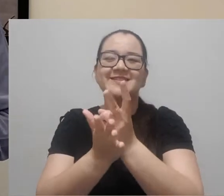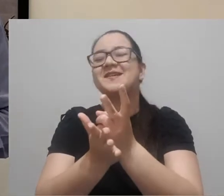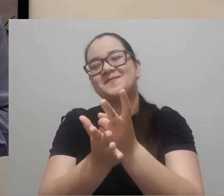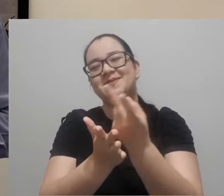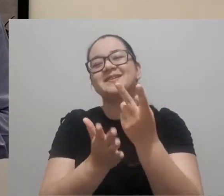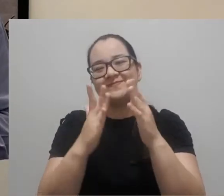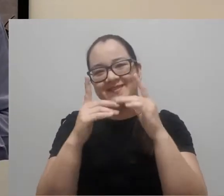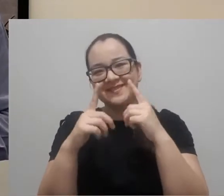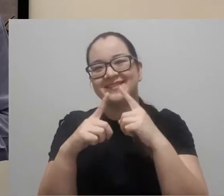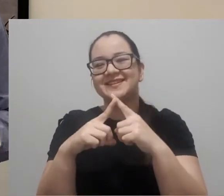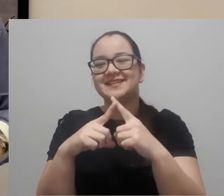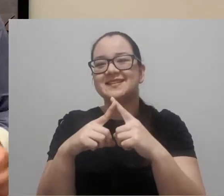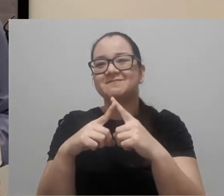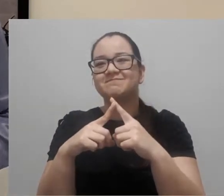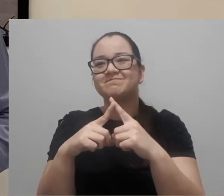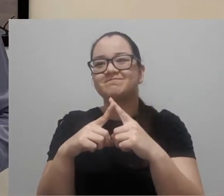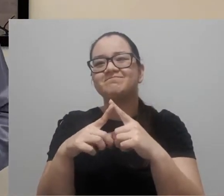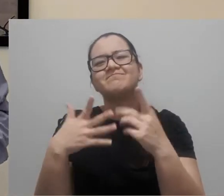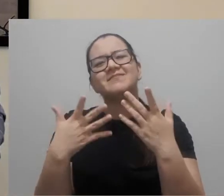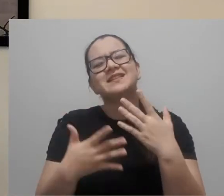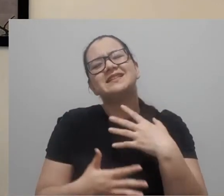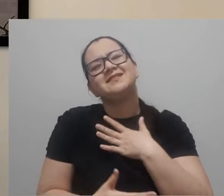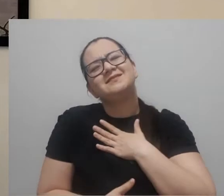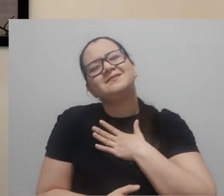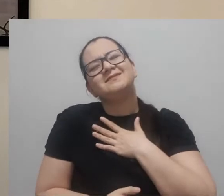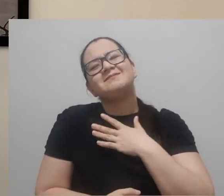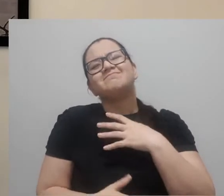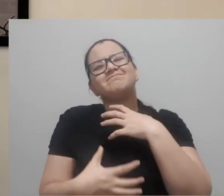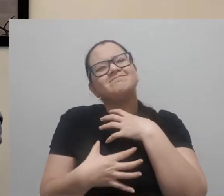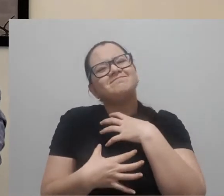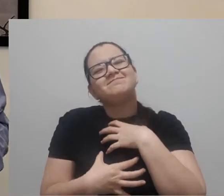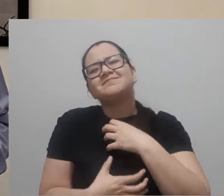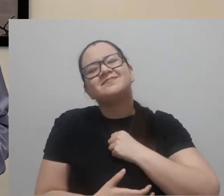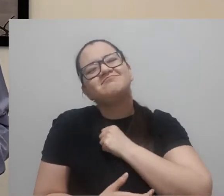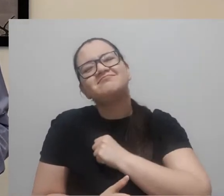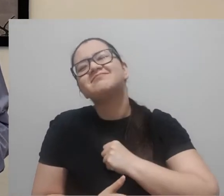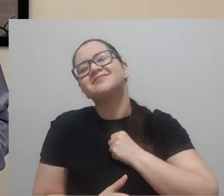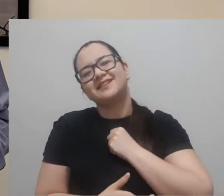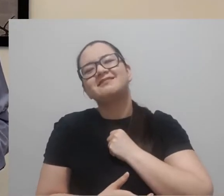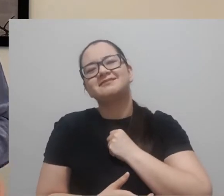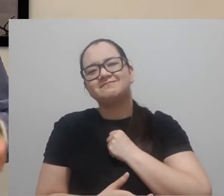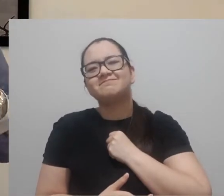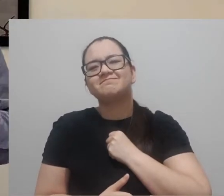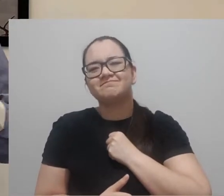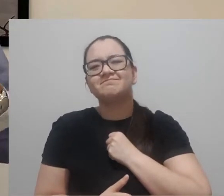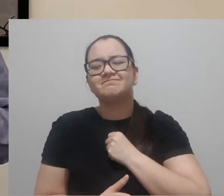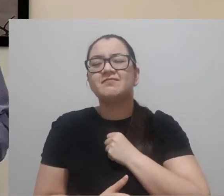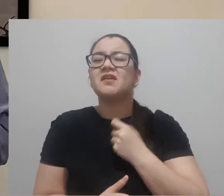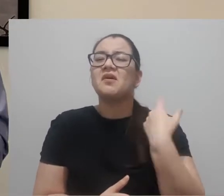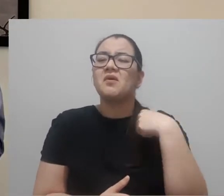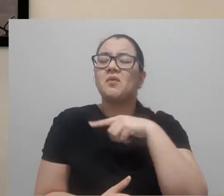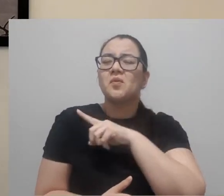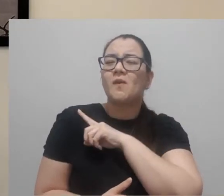igreja. E eu sinto falta. Quero dizer para você que Estamos,